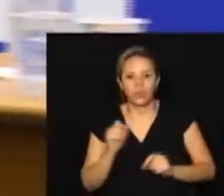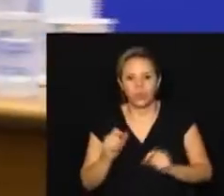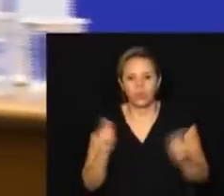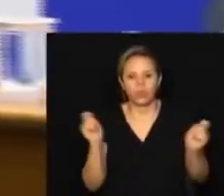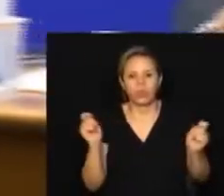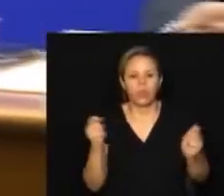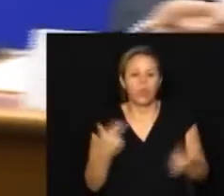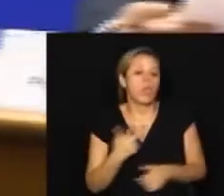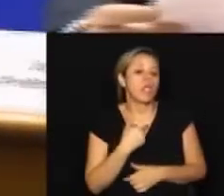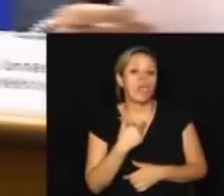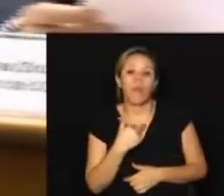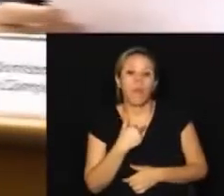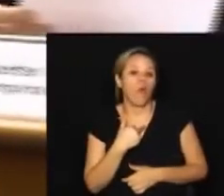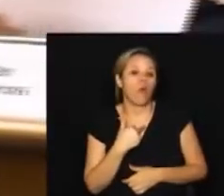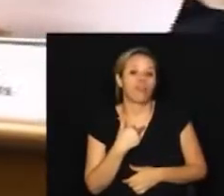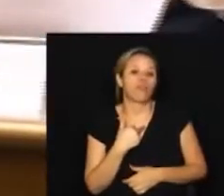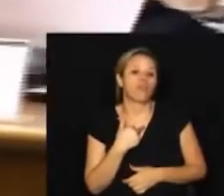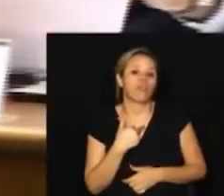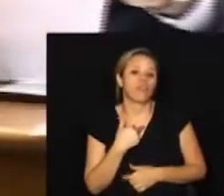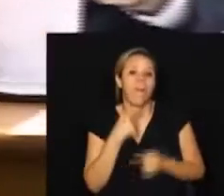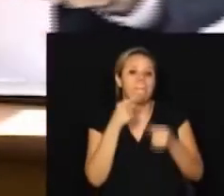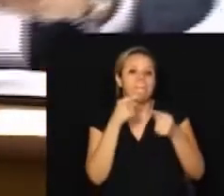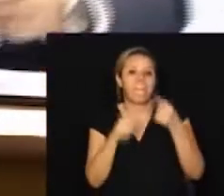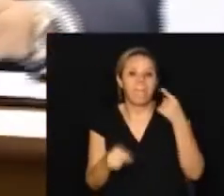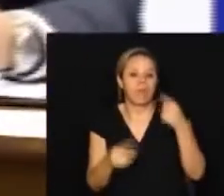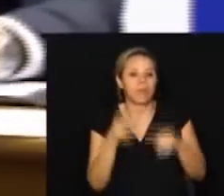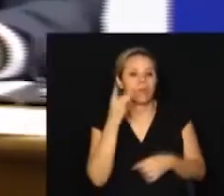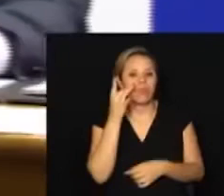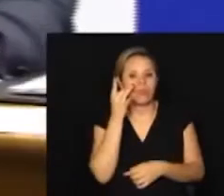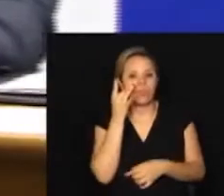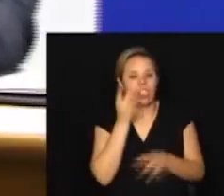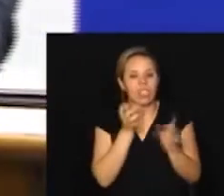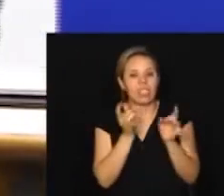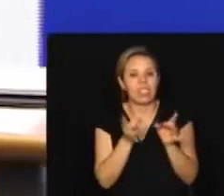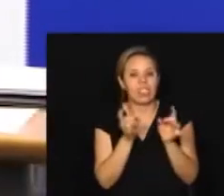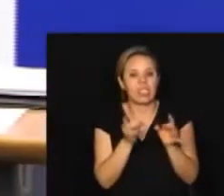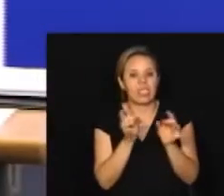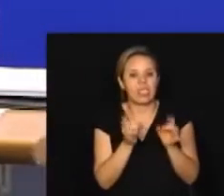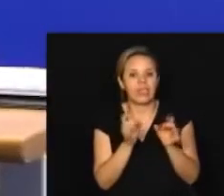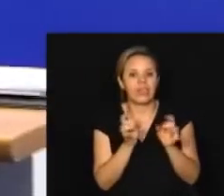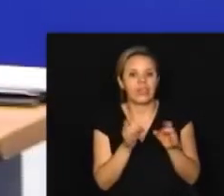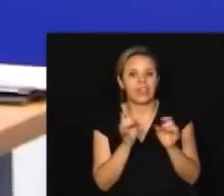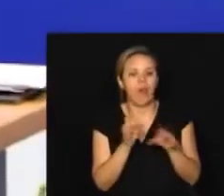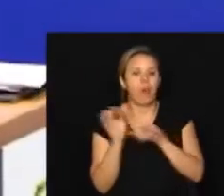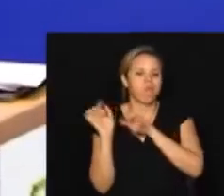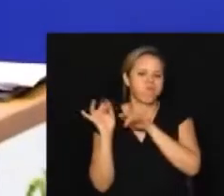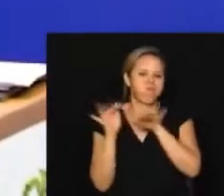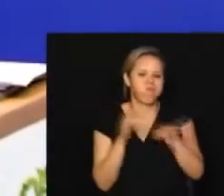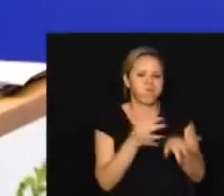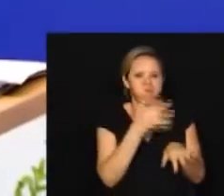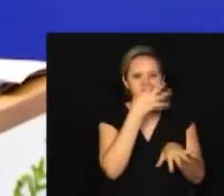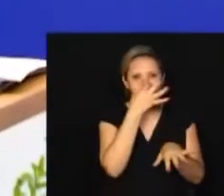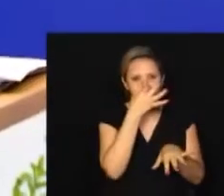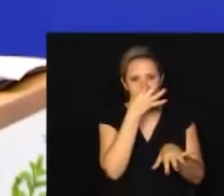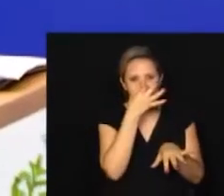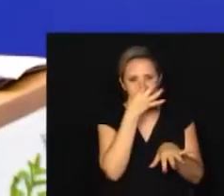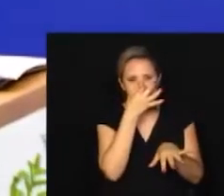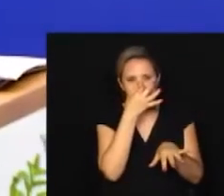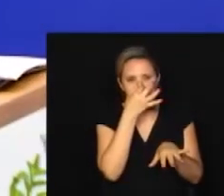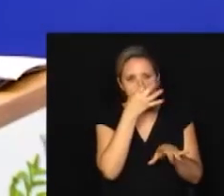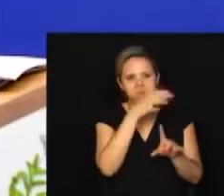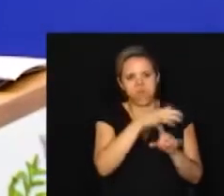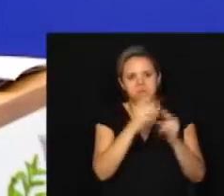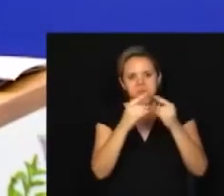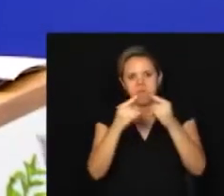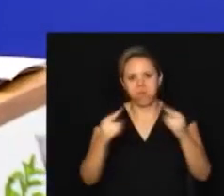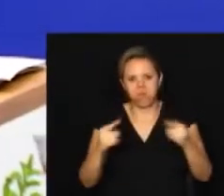O que não pode, né? Proibida a presença de vendedores ambulantes, aglomeração de pessoas, montagem de